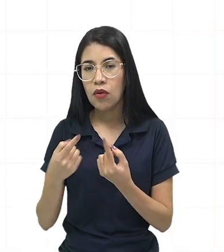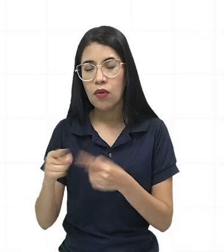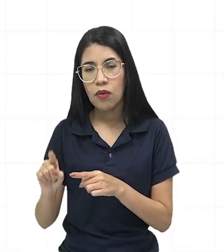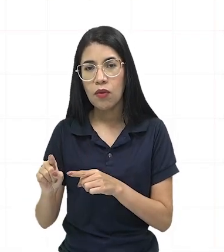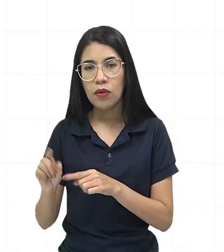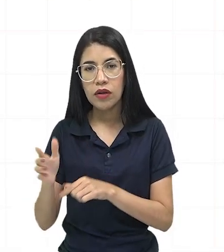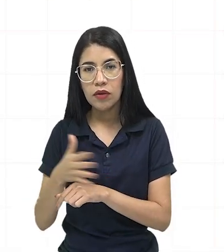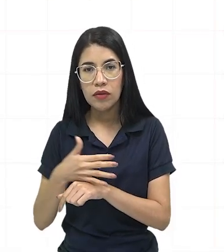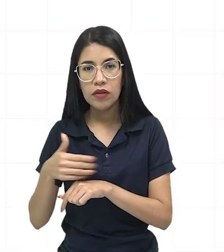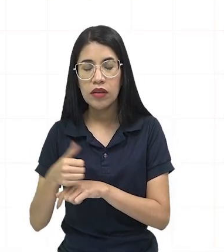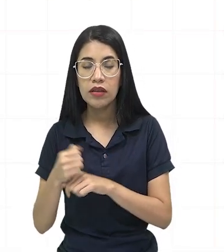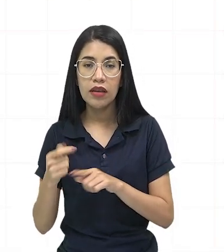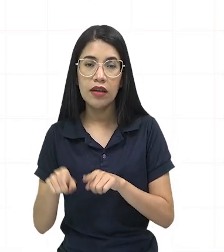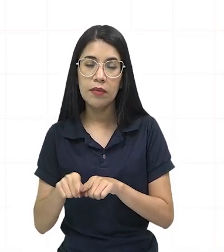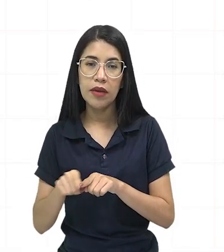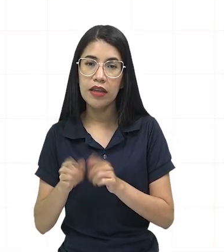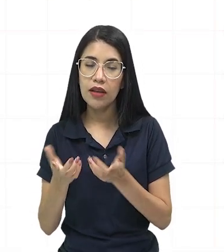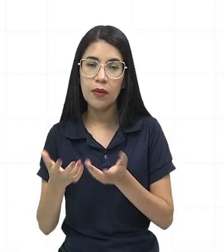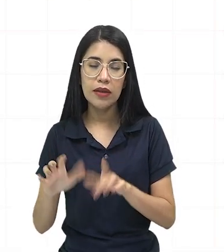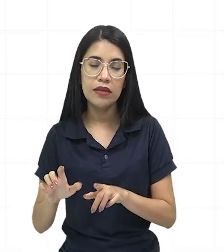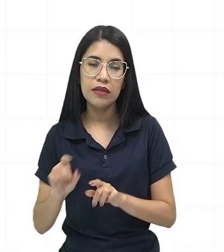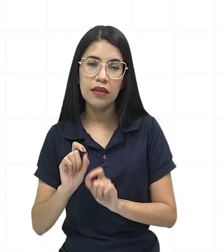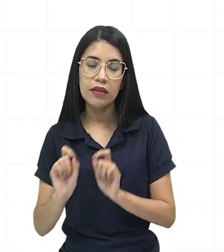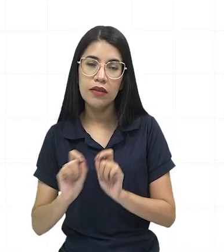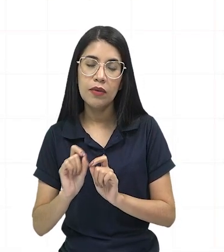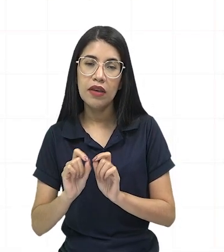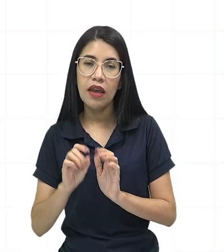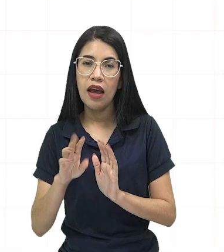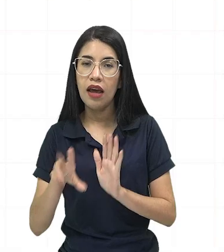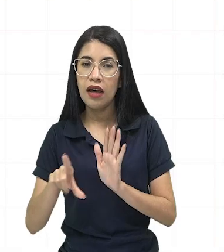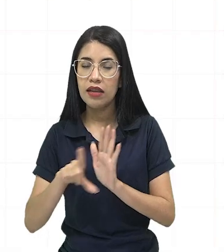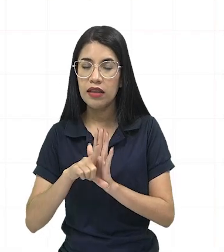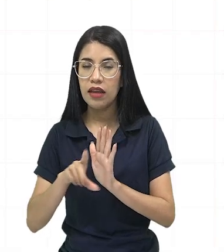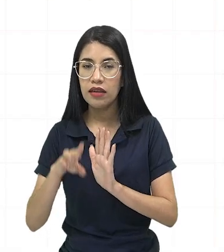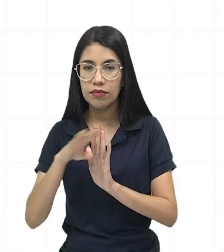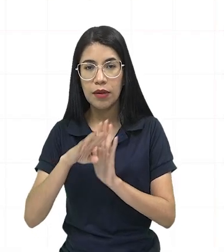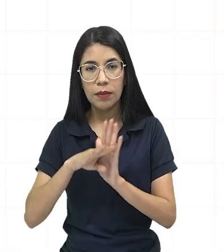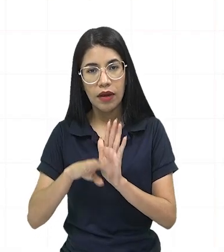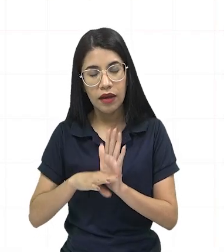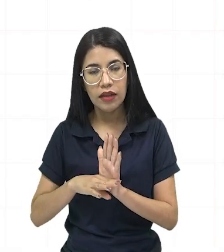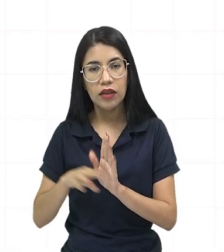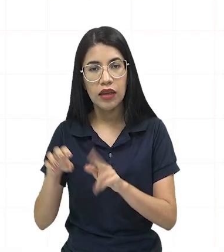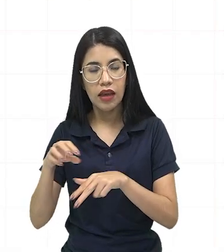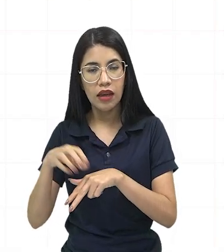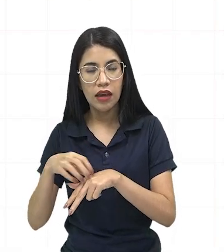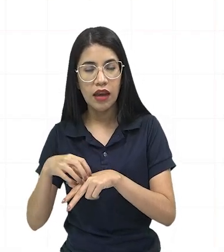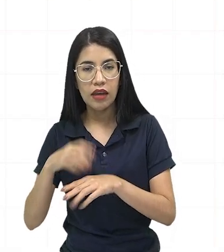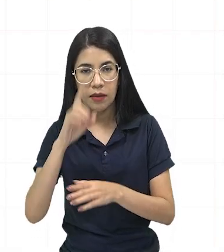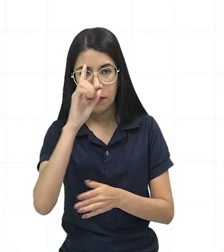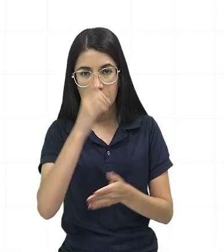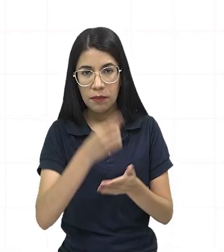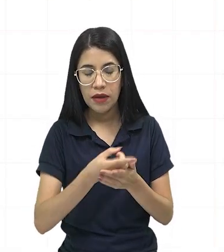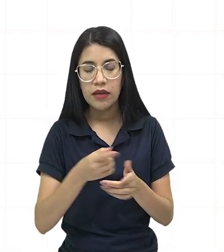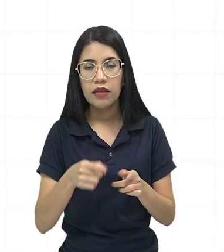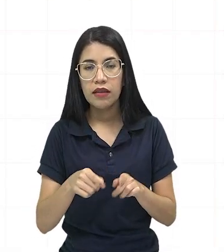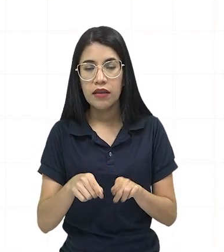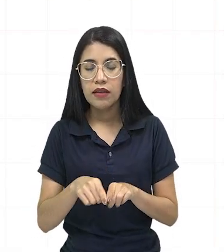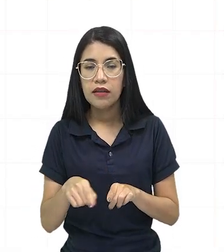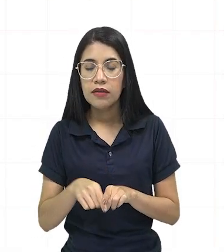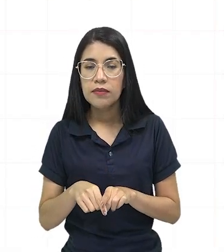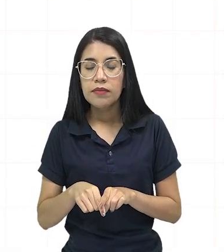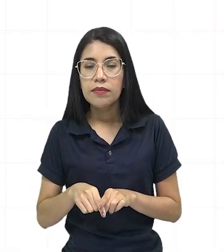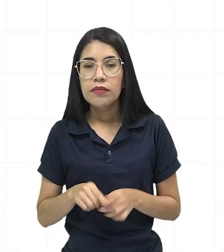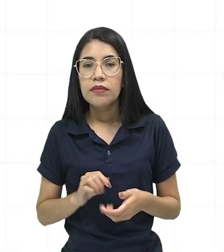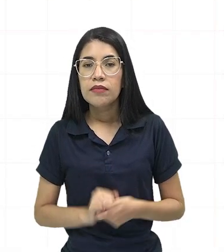quer seguir os ditames de acordo com o que lhes é ordenado por Vossa Majestade, que deveria ser executado. Então,